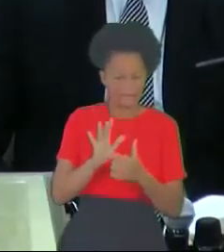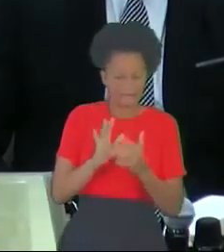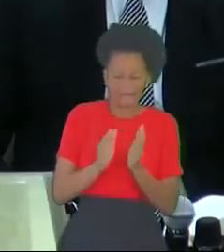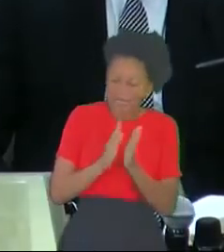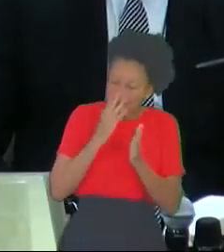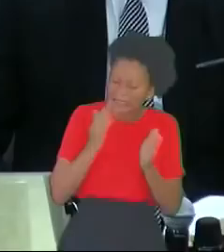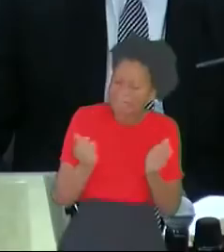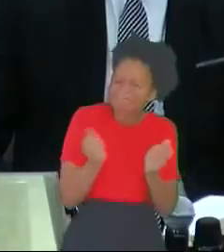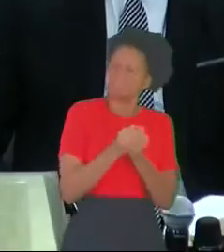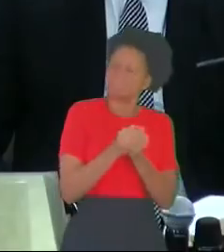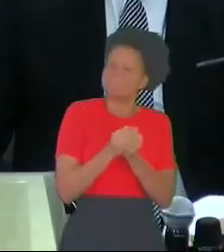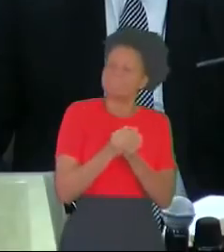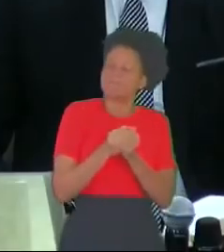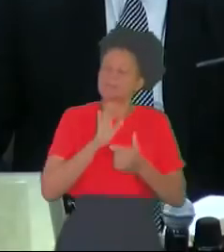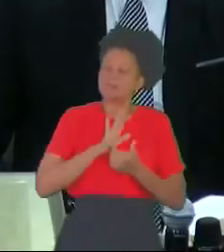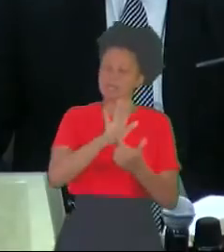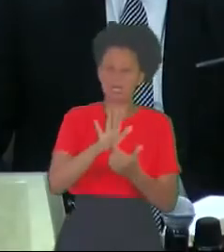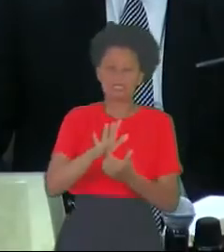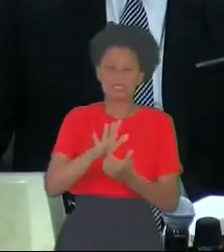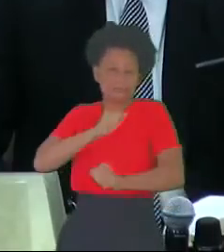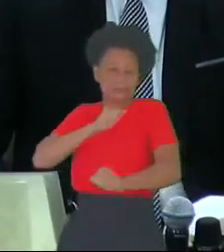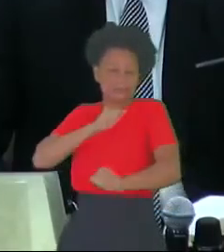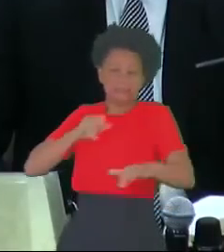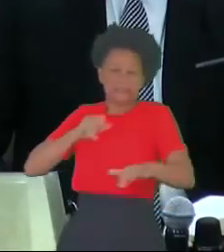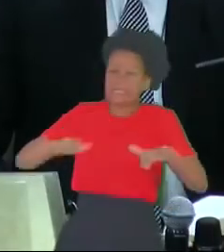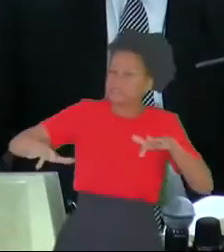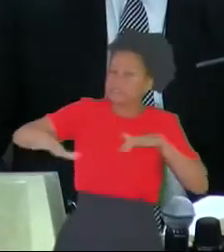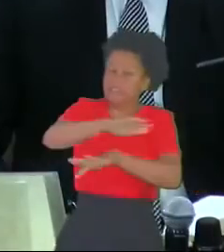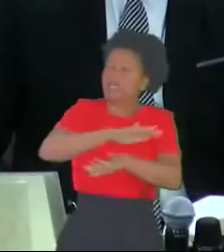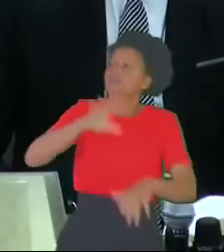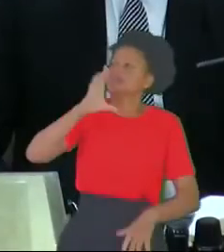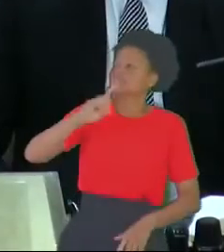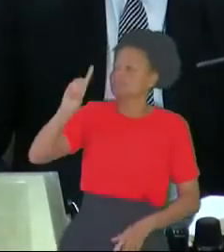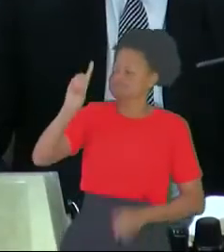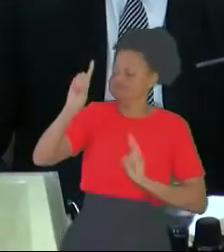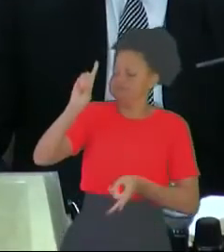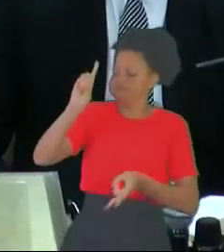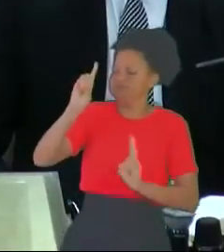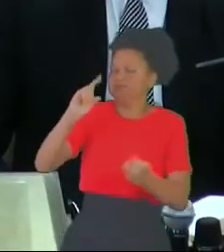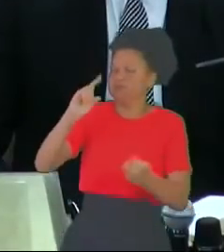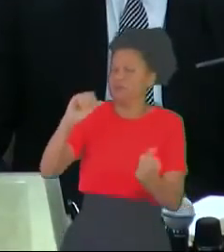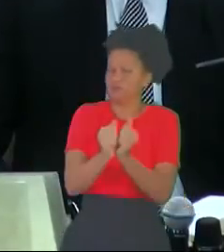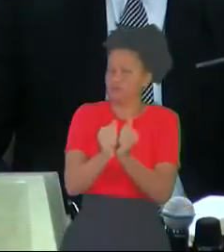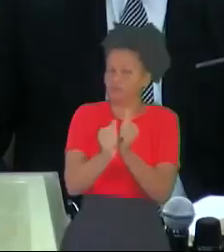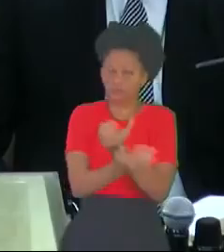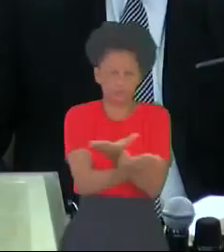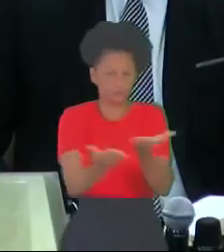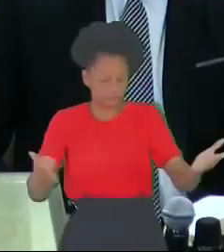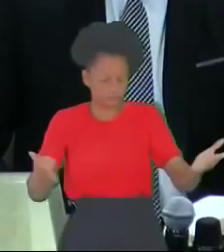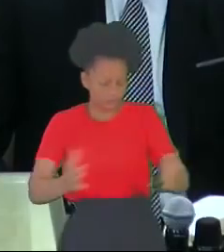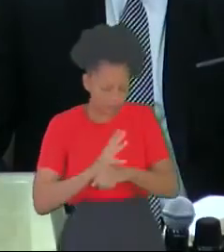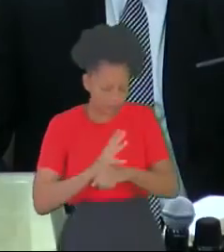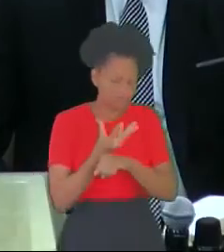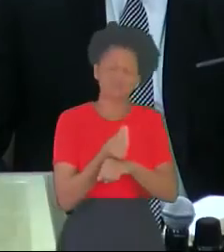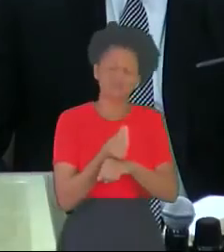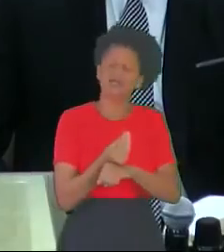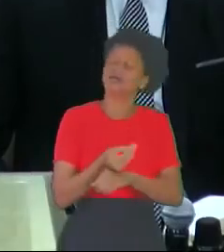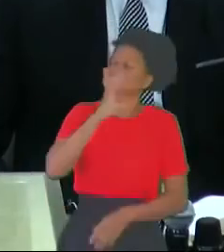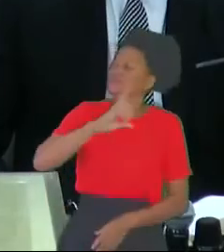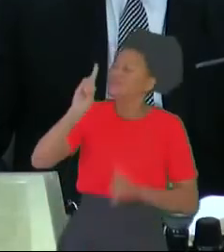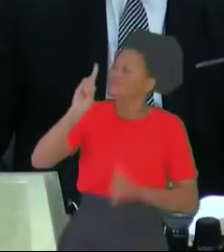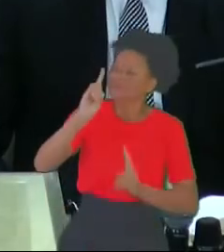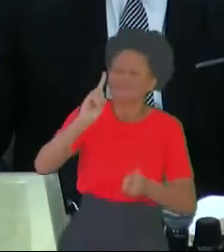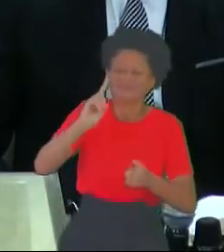aparecendo, é o agir de Deus. Deus sempre esteve com a igreja, Deus sempre esteve com o